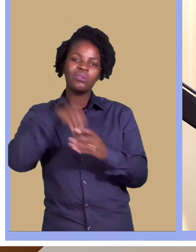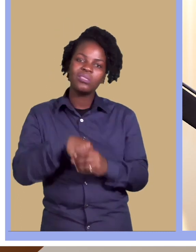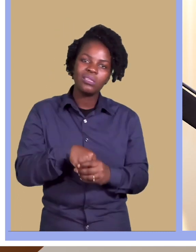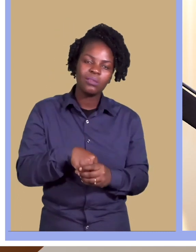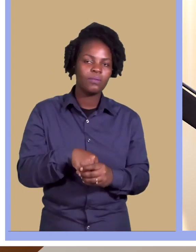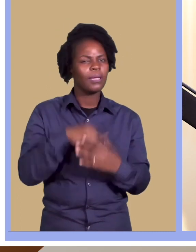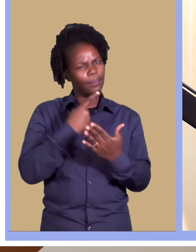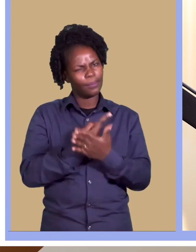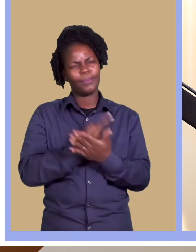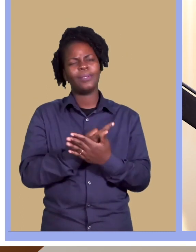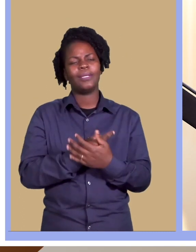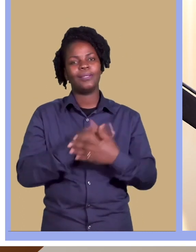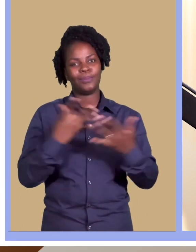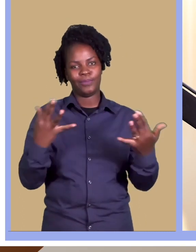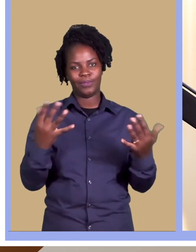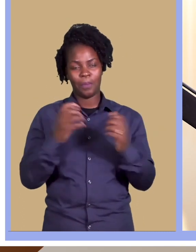de implementação é